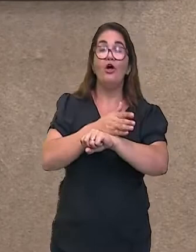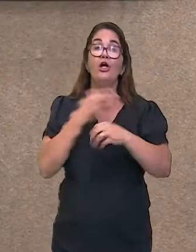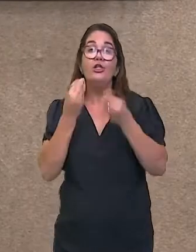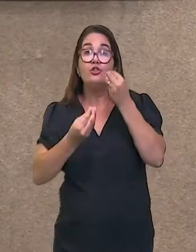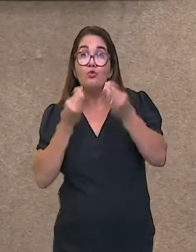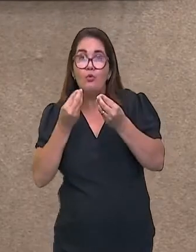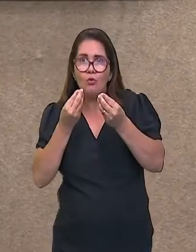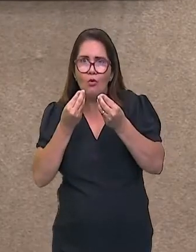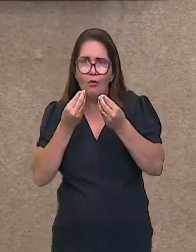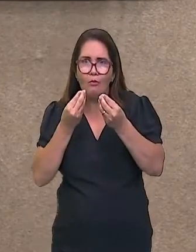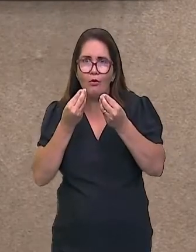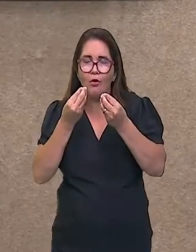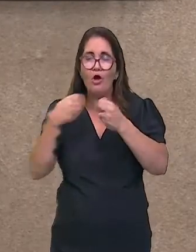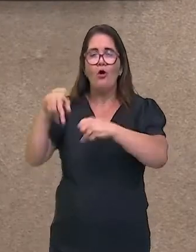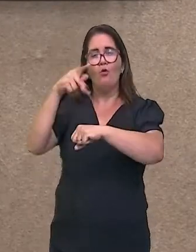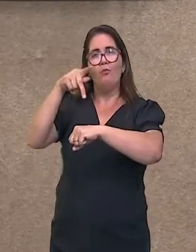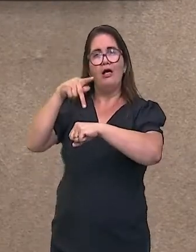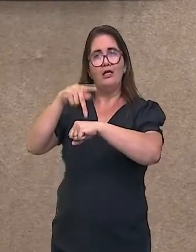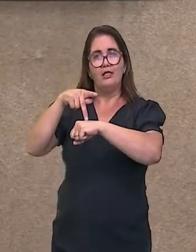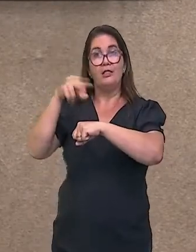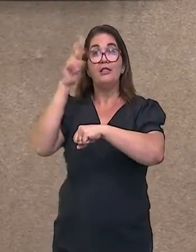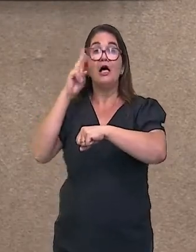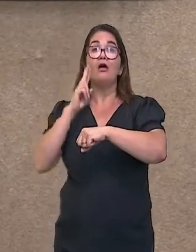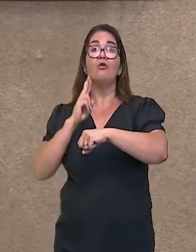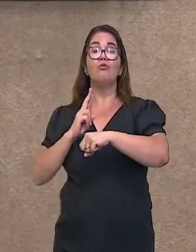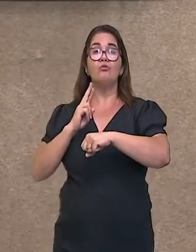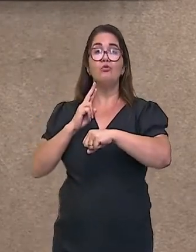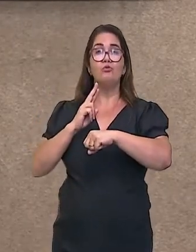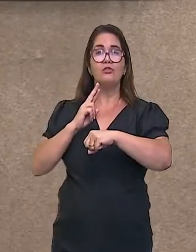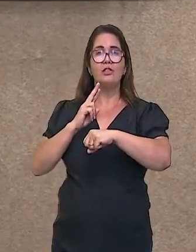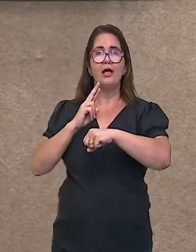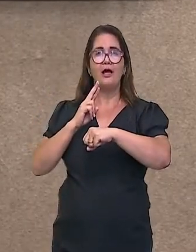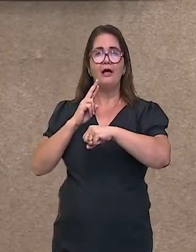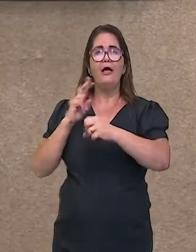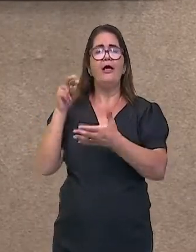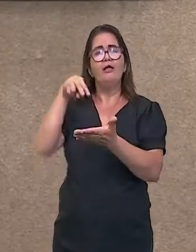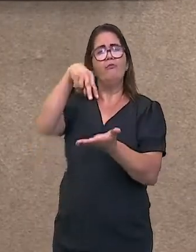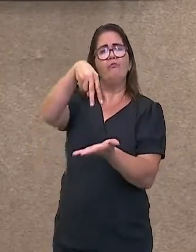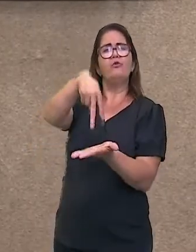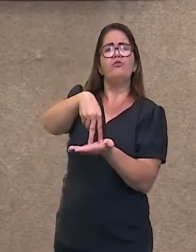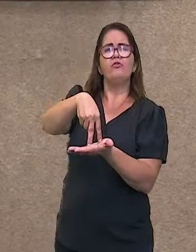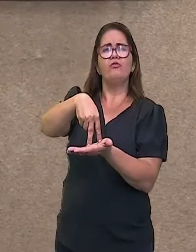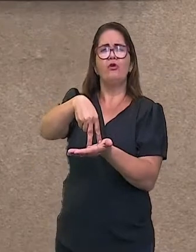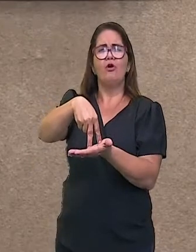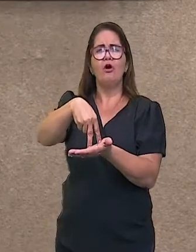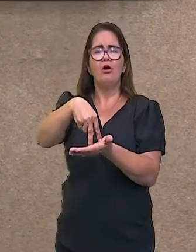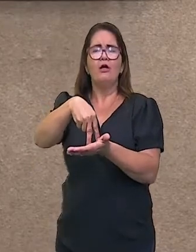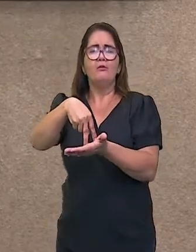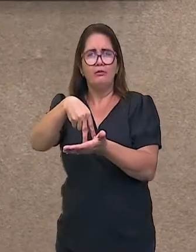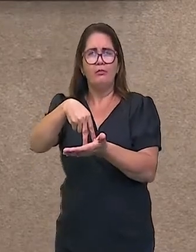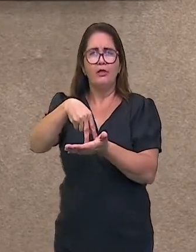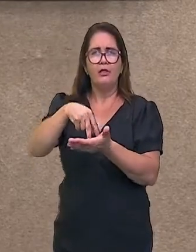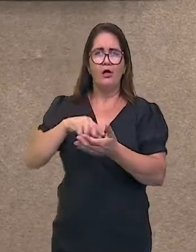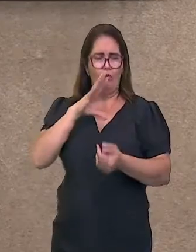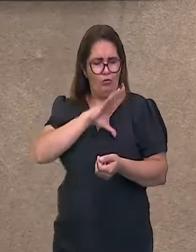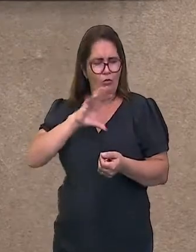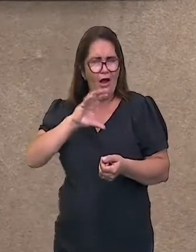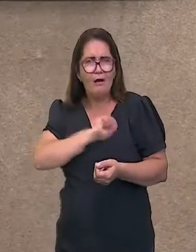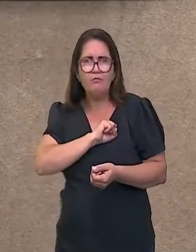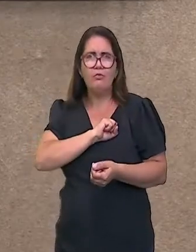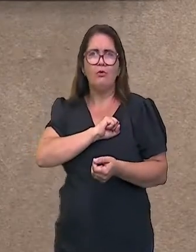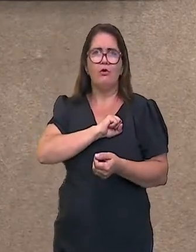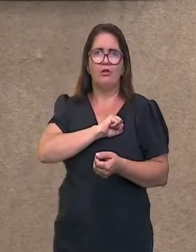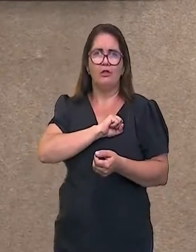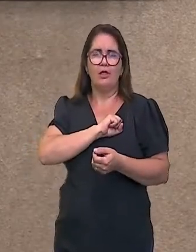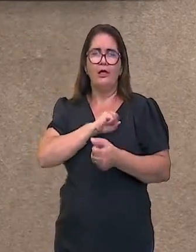Então, por causa da Primeira Guerra, vieram outras questões que